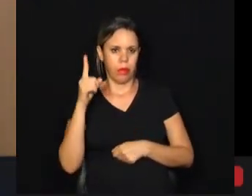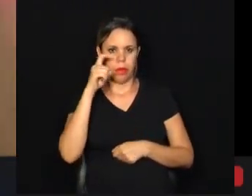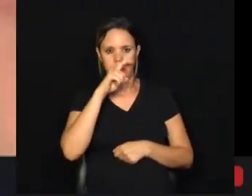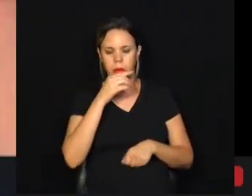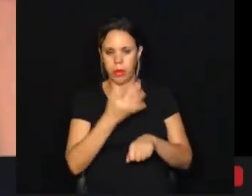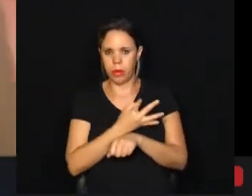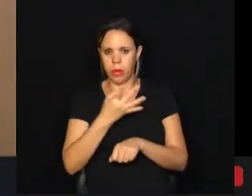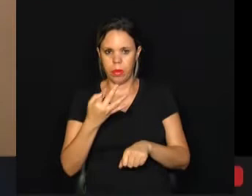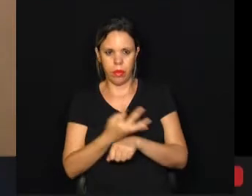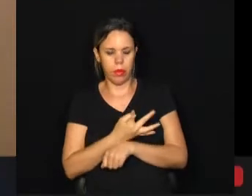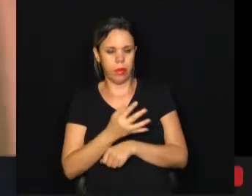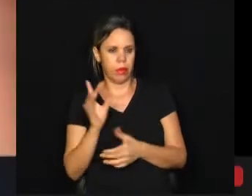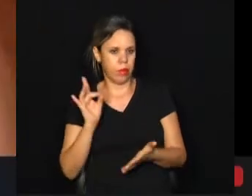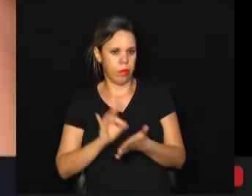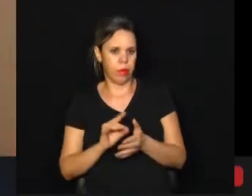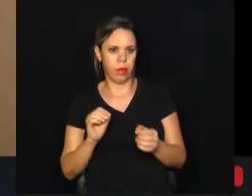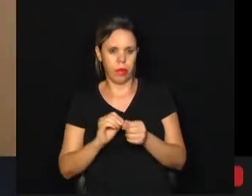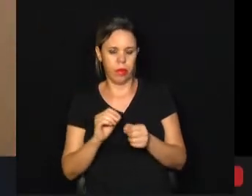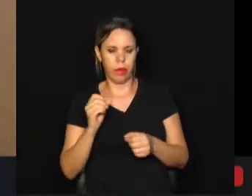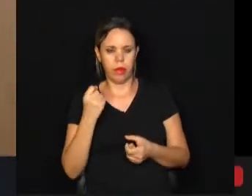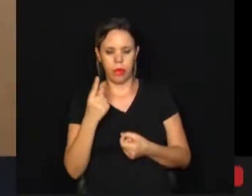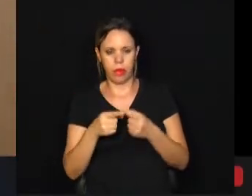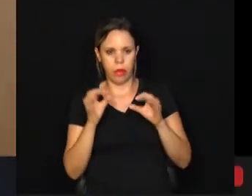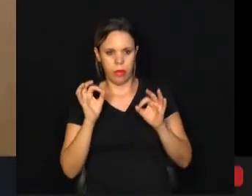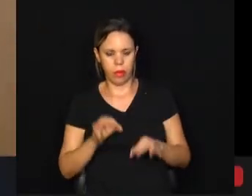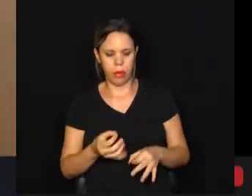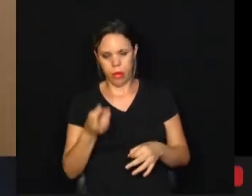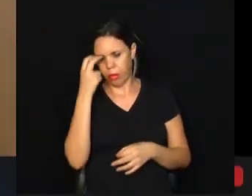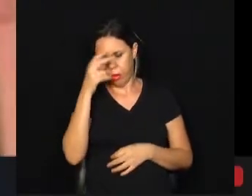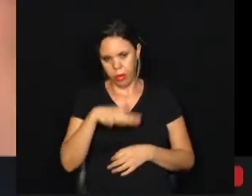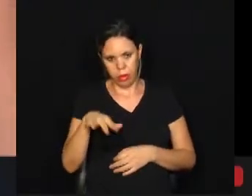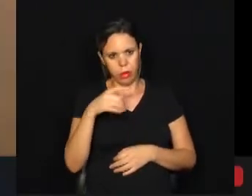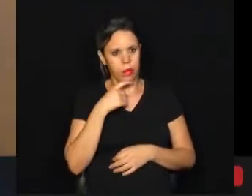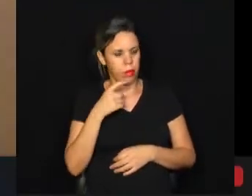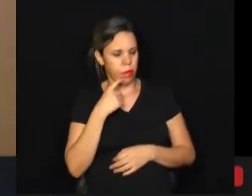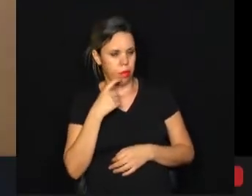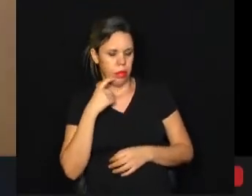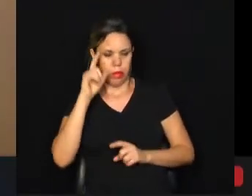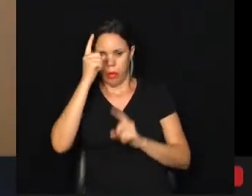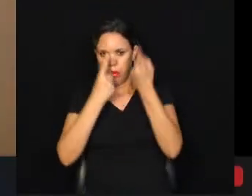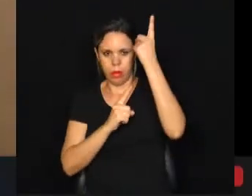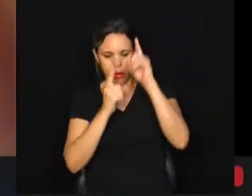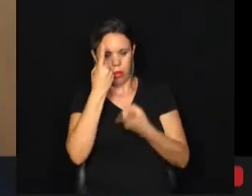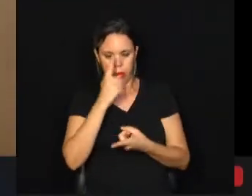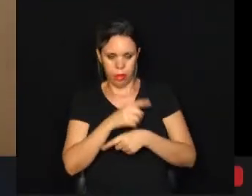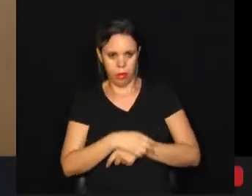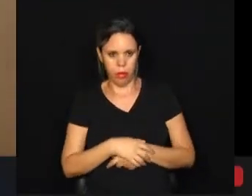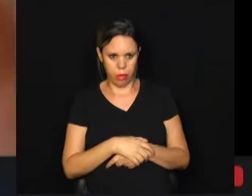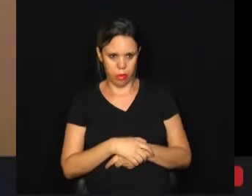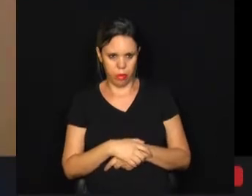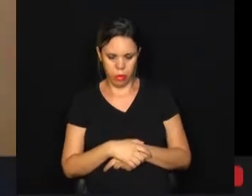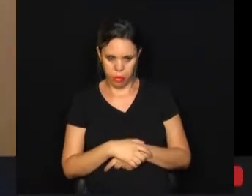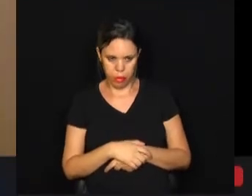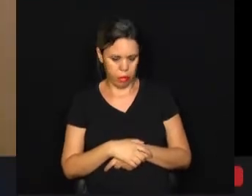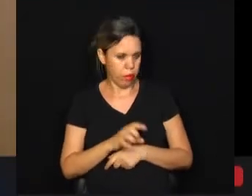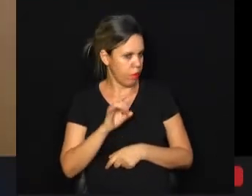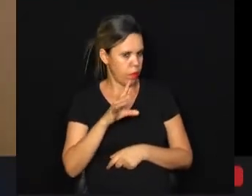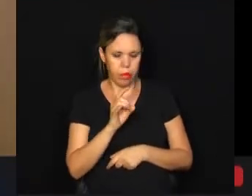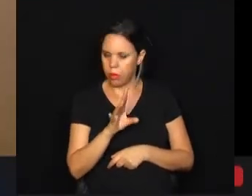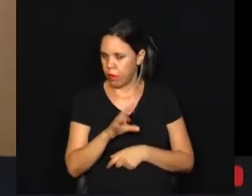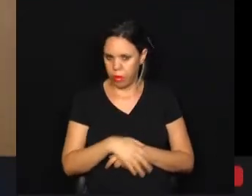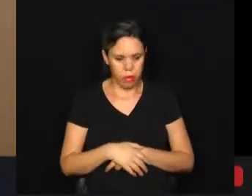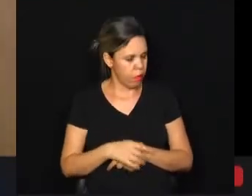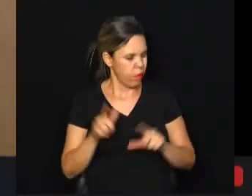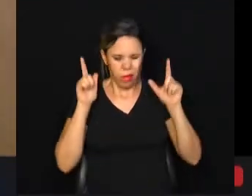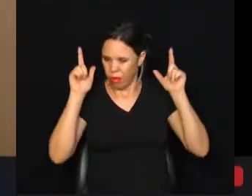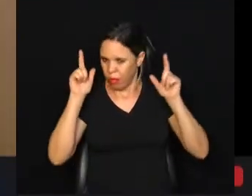dificuldade da realização de certas ações culturais na cidade. O Carnaval foi uma delas, não só na questão